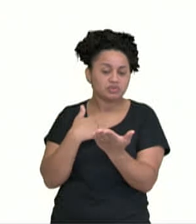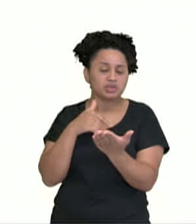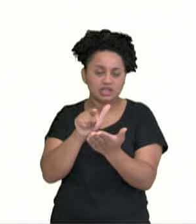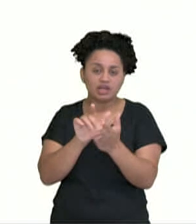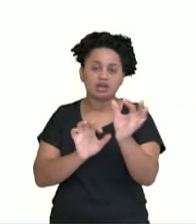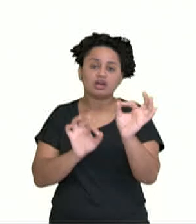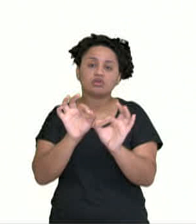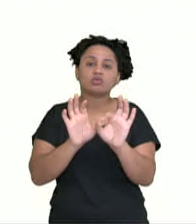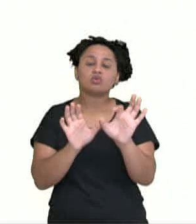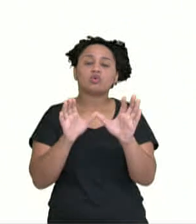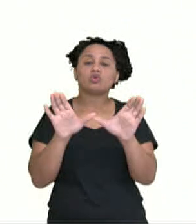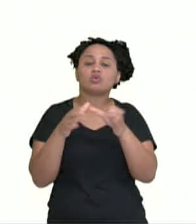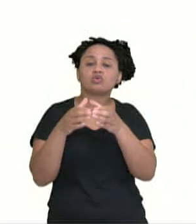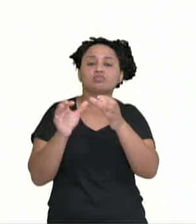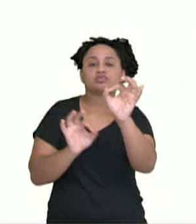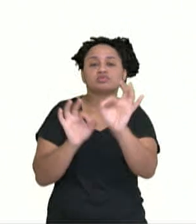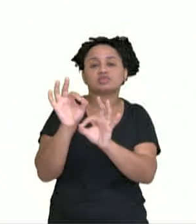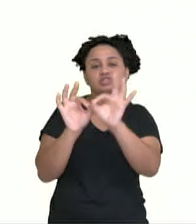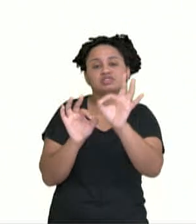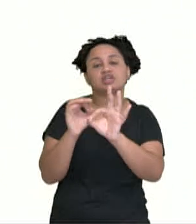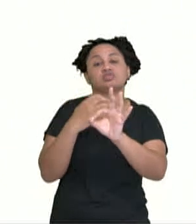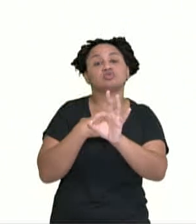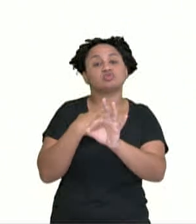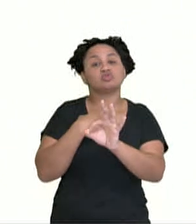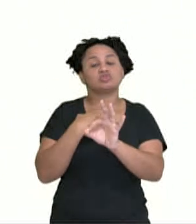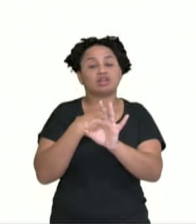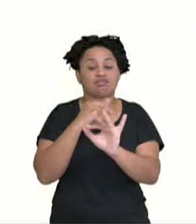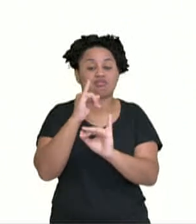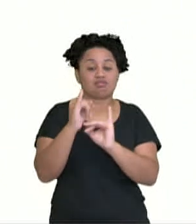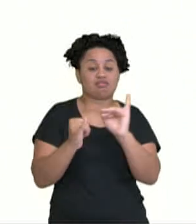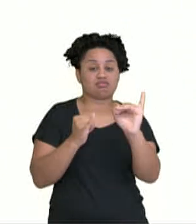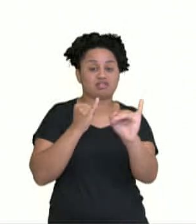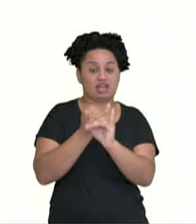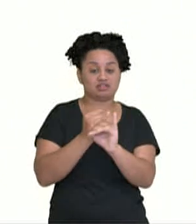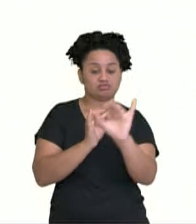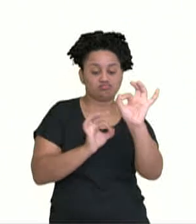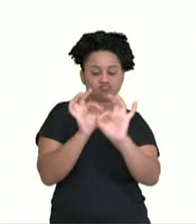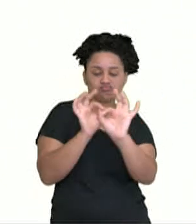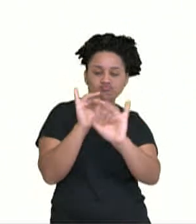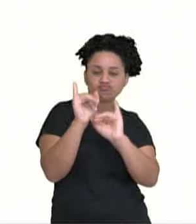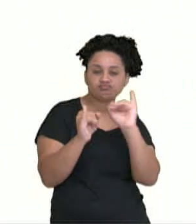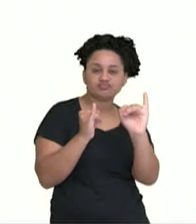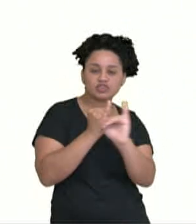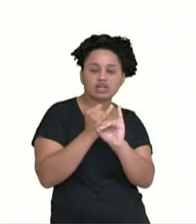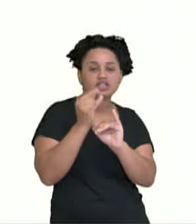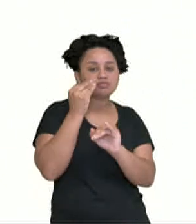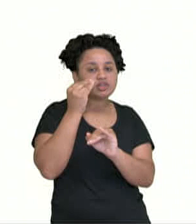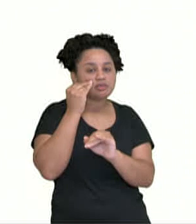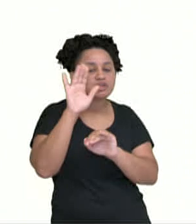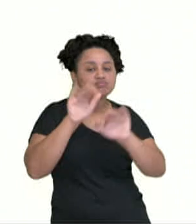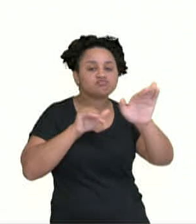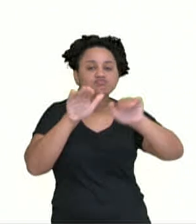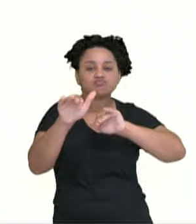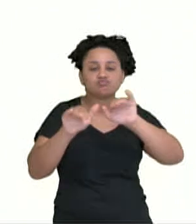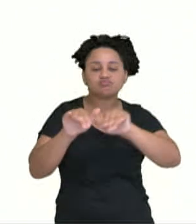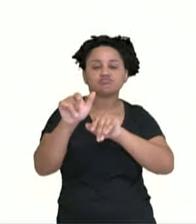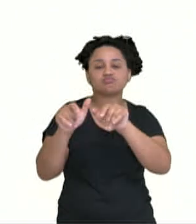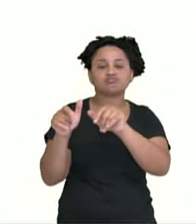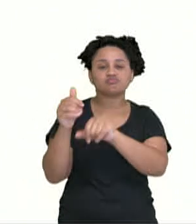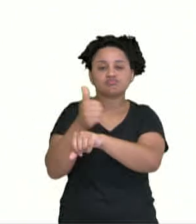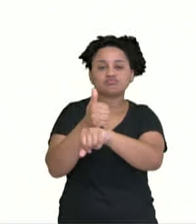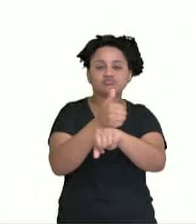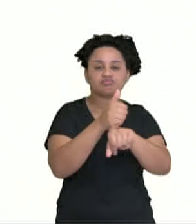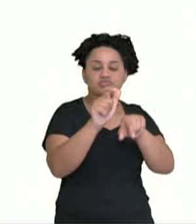ligas organizadas de forma online, tá? Que tentam reunir jogadores que